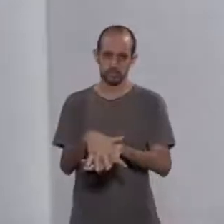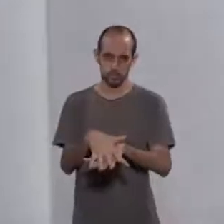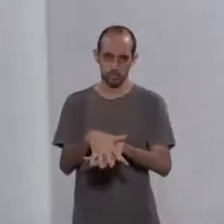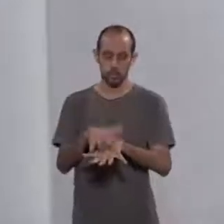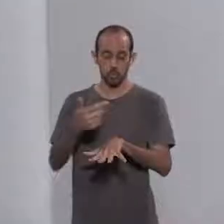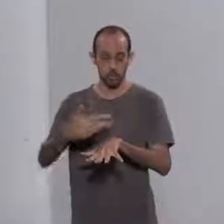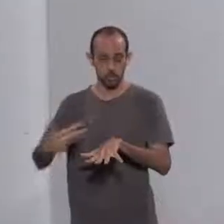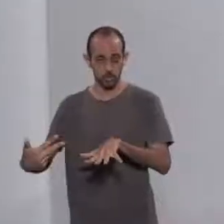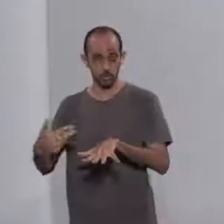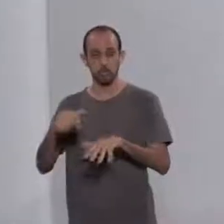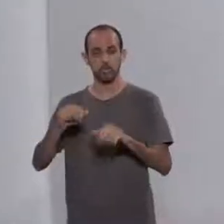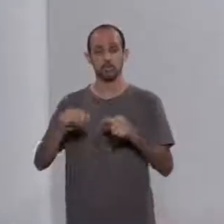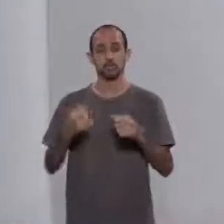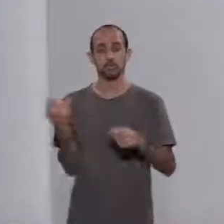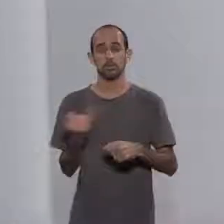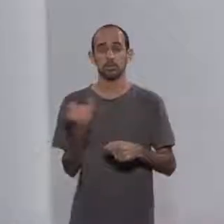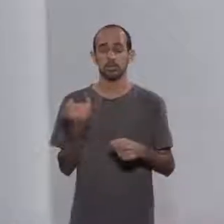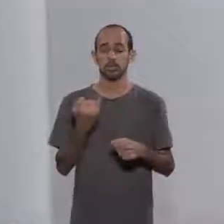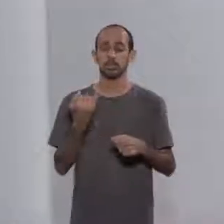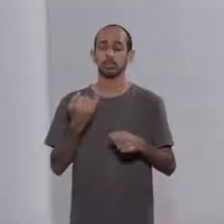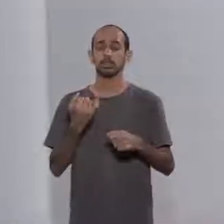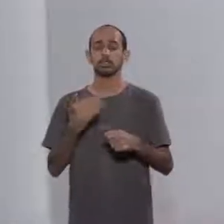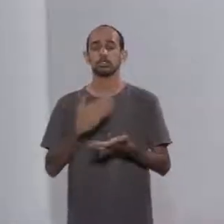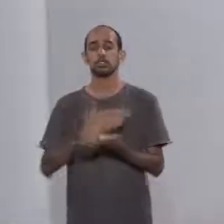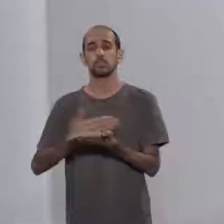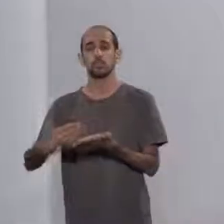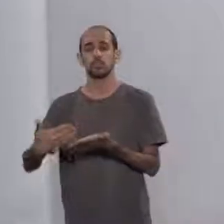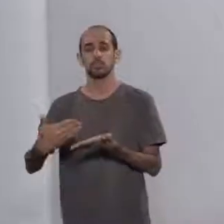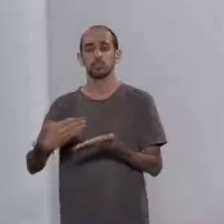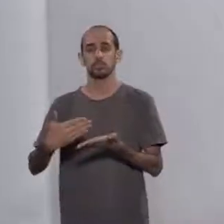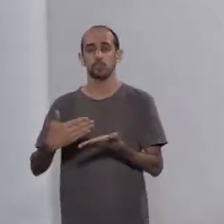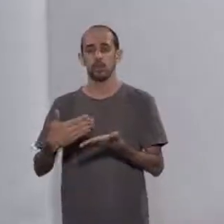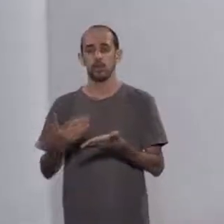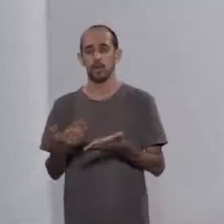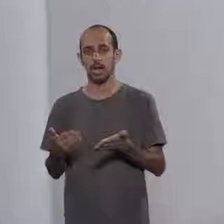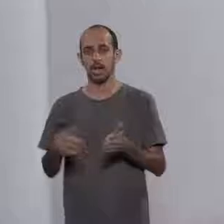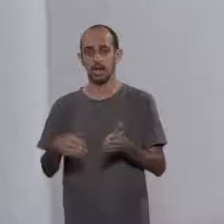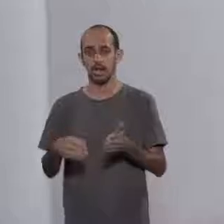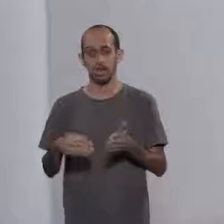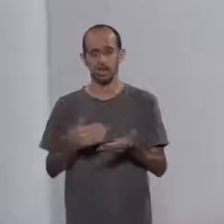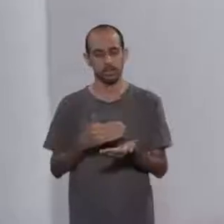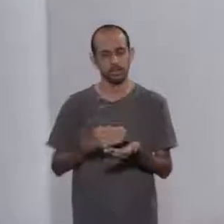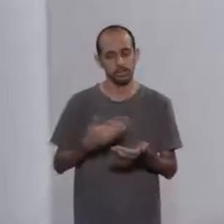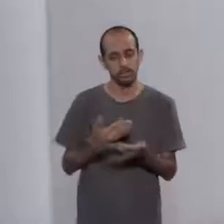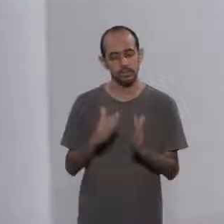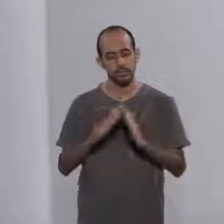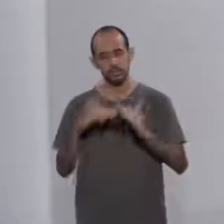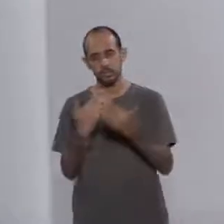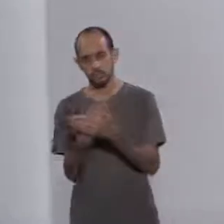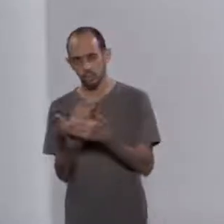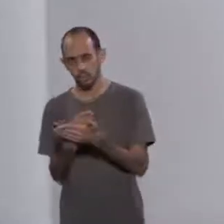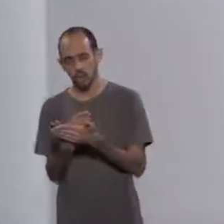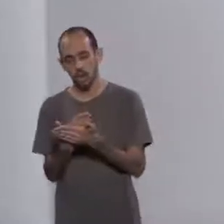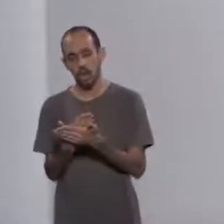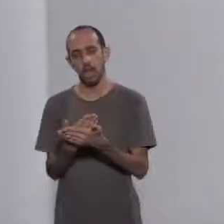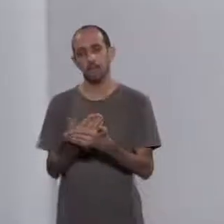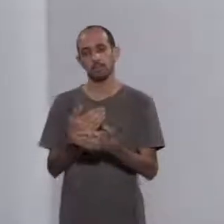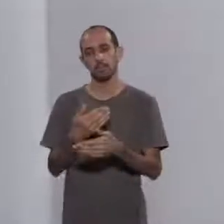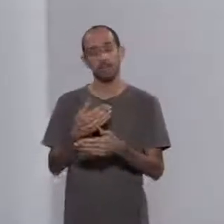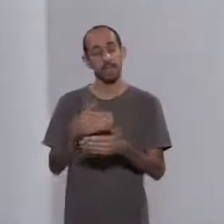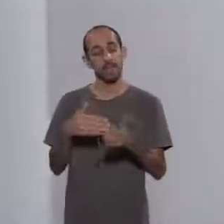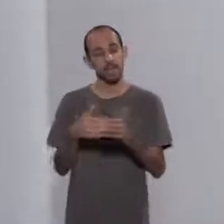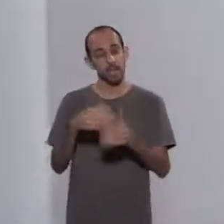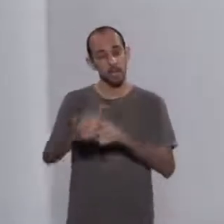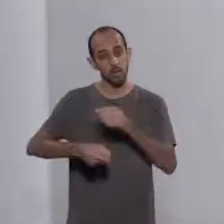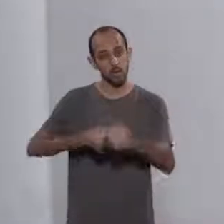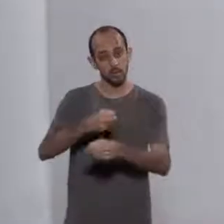outra questão que já começaram a chegar na escola, se não esse ano, para o ano que vem, são os